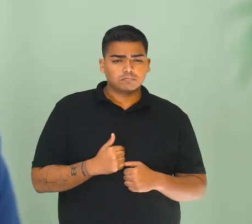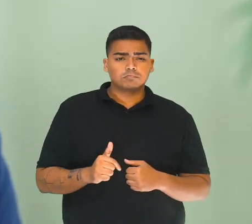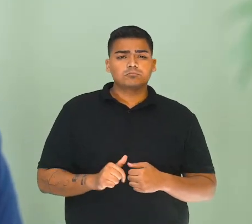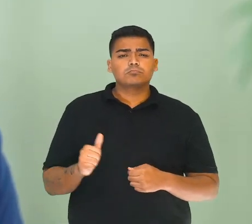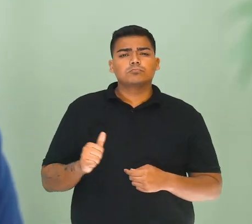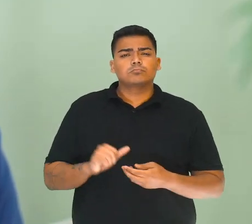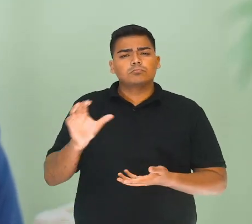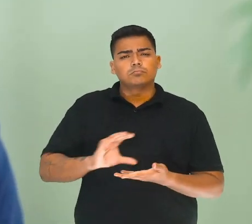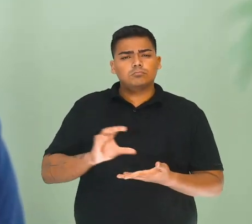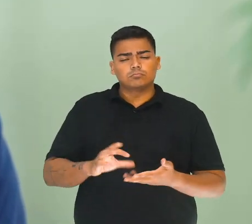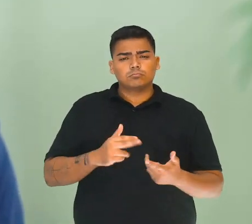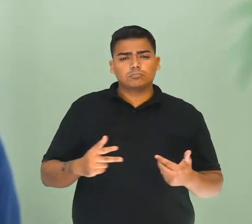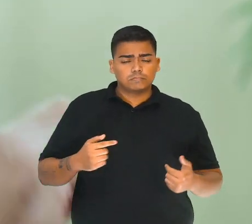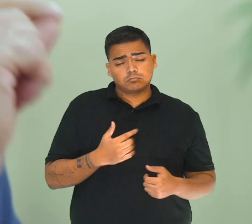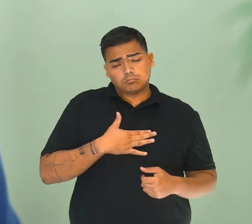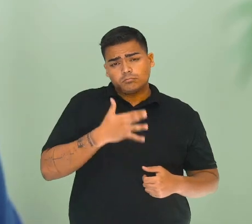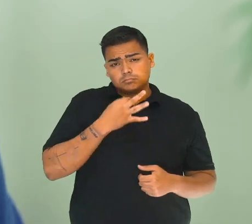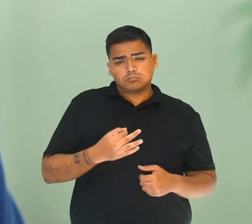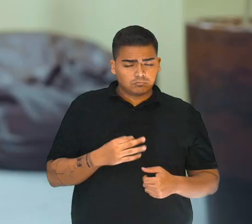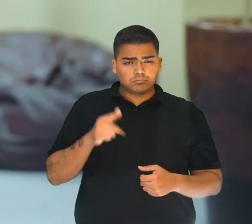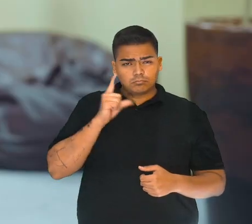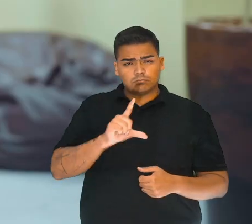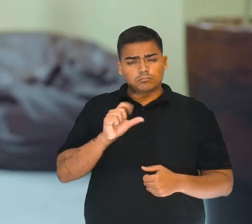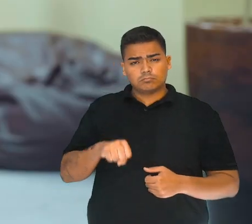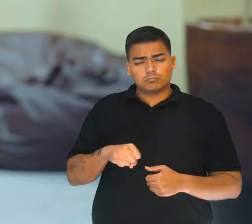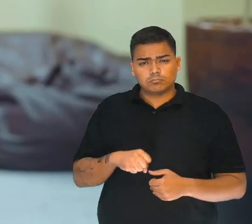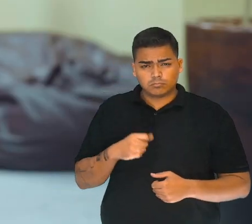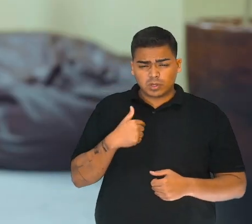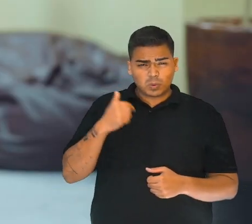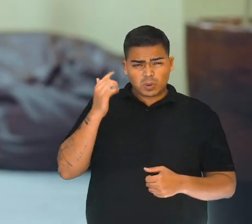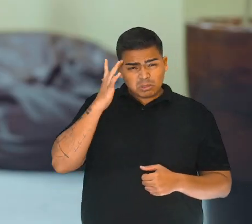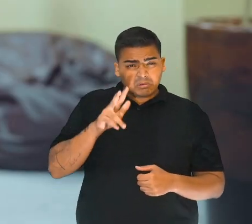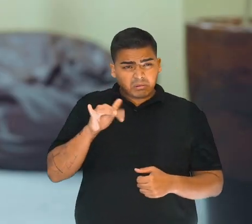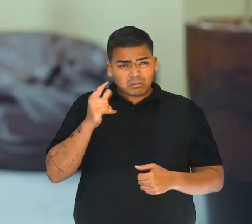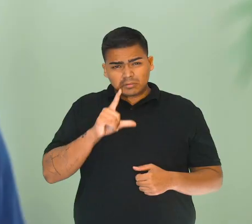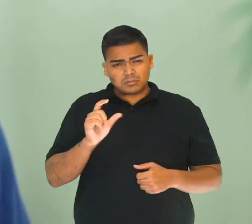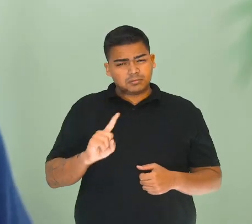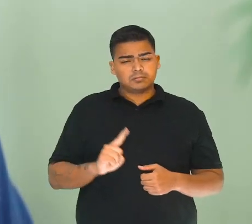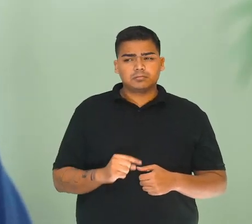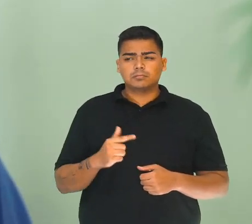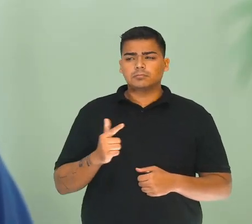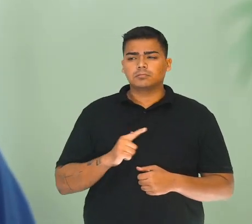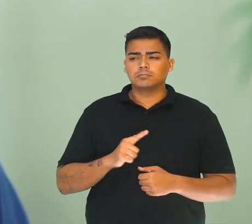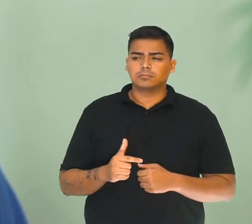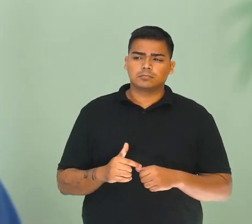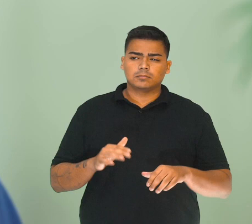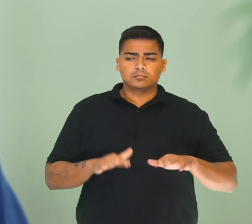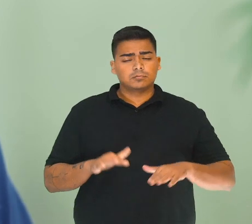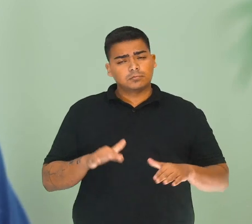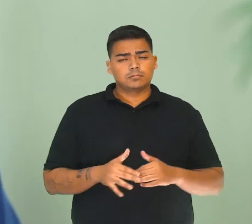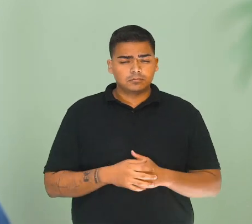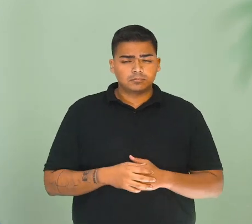invisto naquilo que eu acho que deveria dar certo, não naquilo que eu acho que vai dar certo. O Venture Capital aqui chega nas coisas